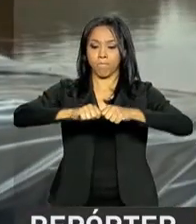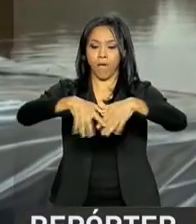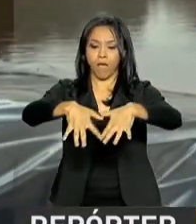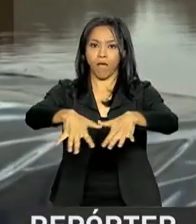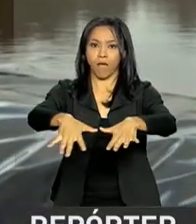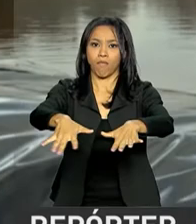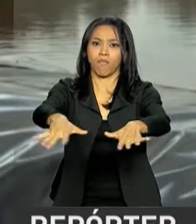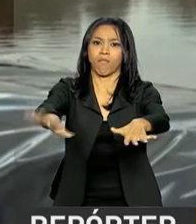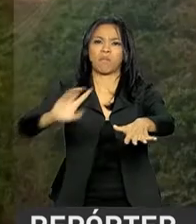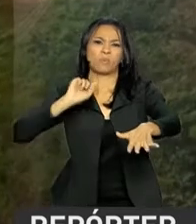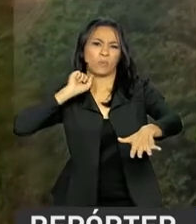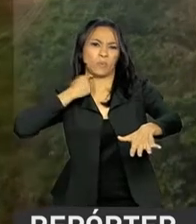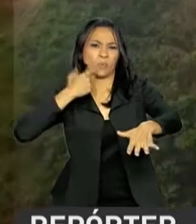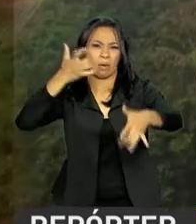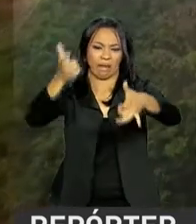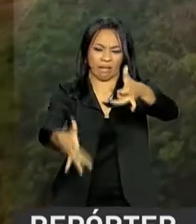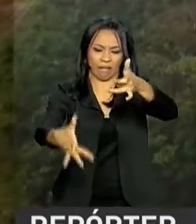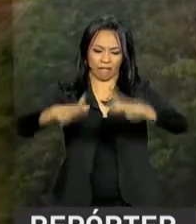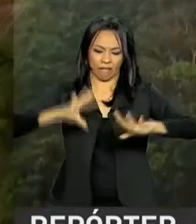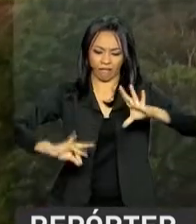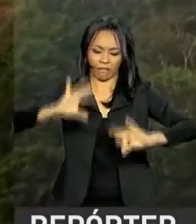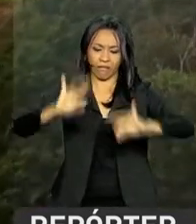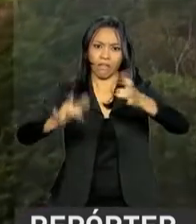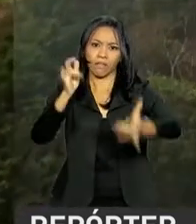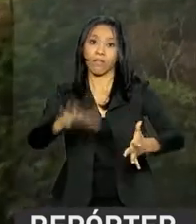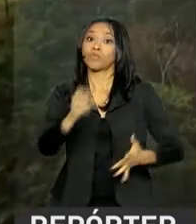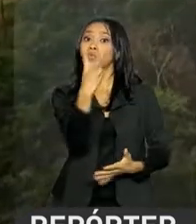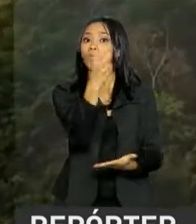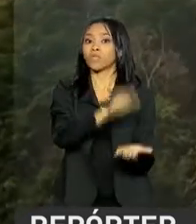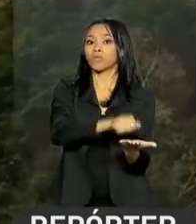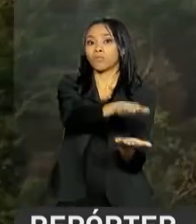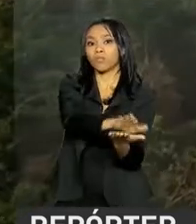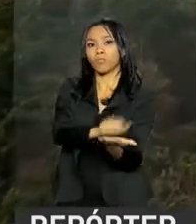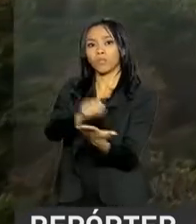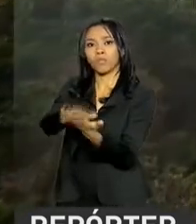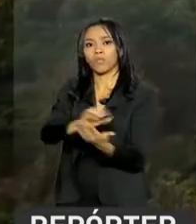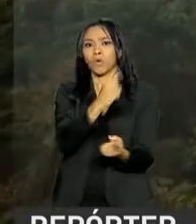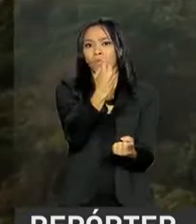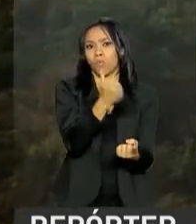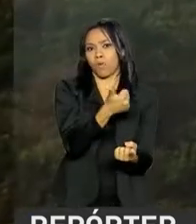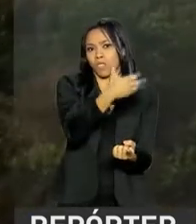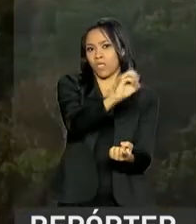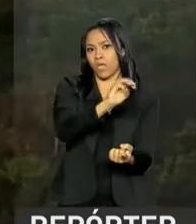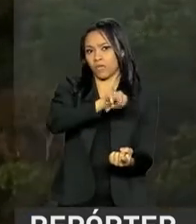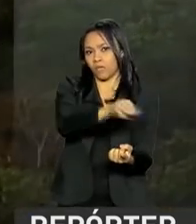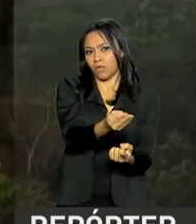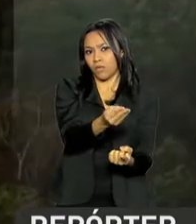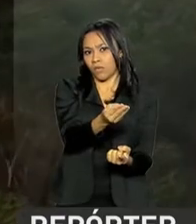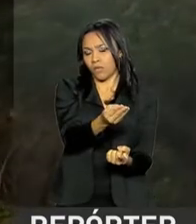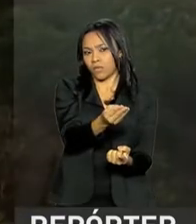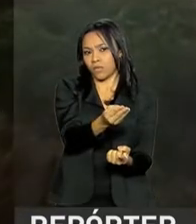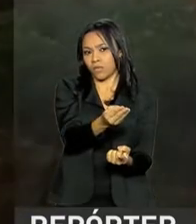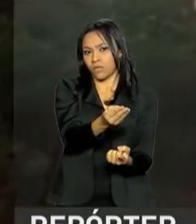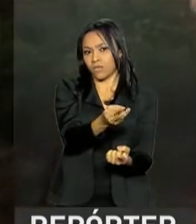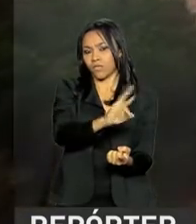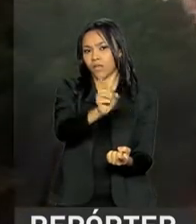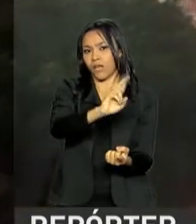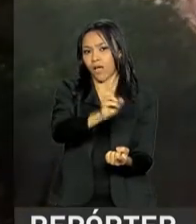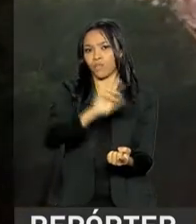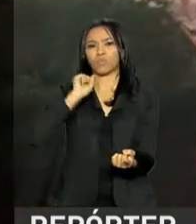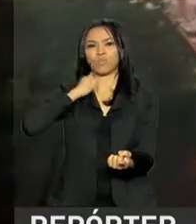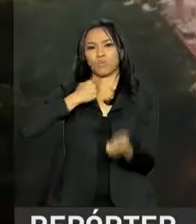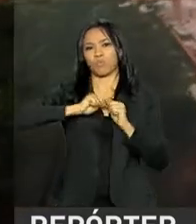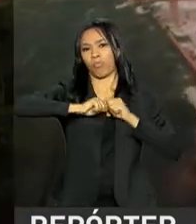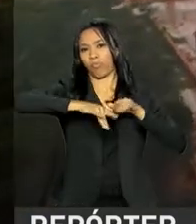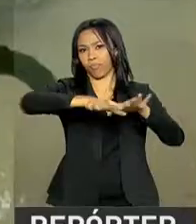metropolitana de belém foram aplicadas duas multas uma de 10 milhões de reais por realizar a atividade a atividade poluidora sem licença